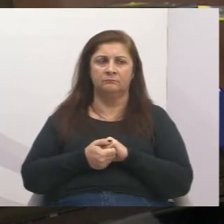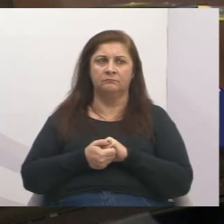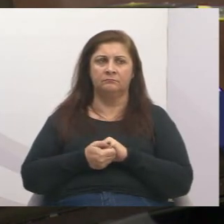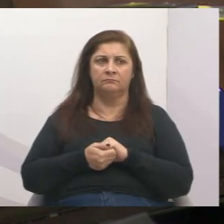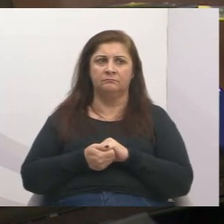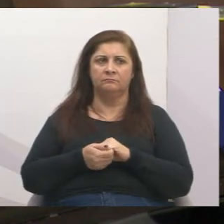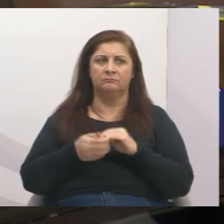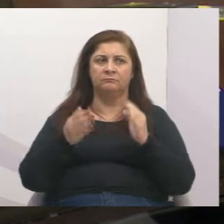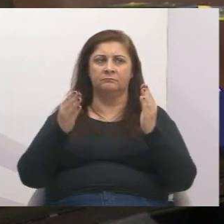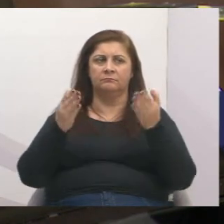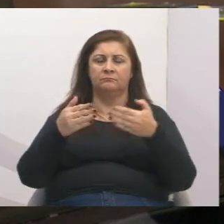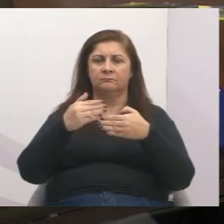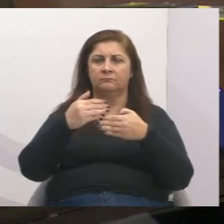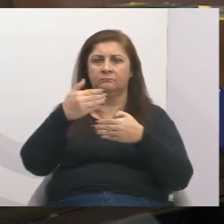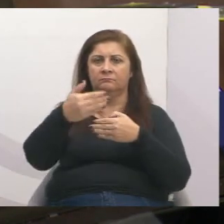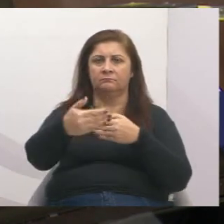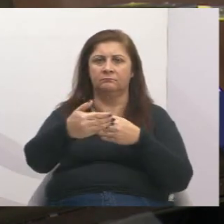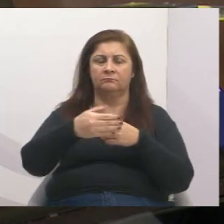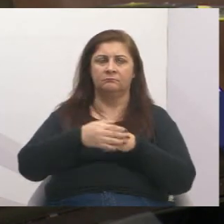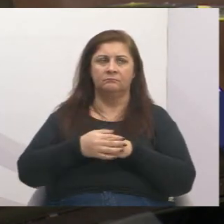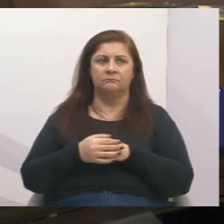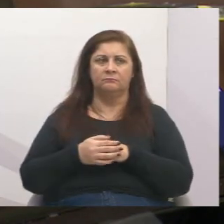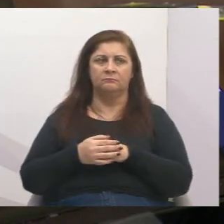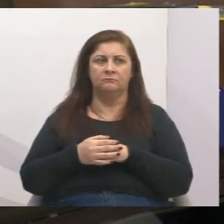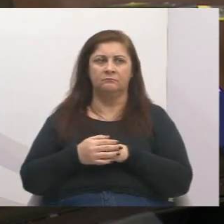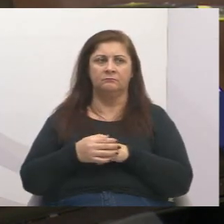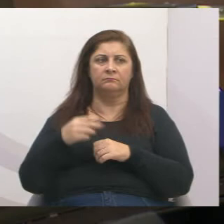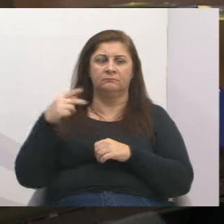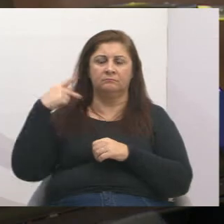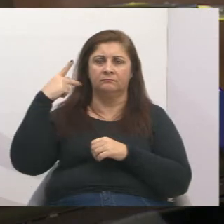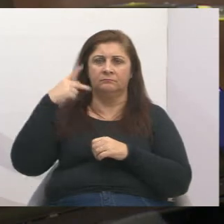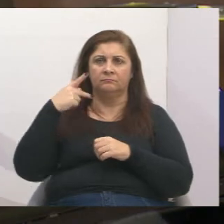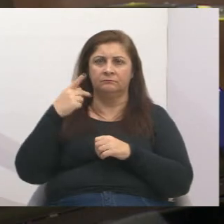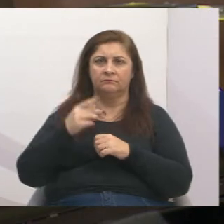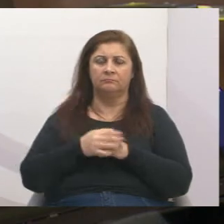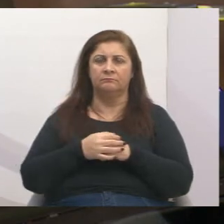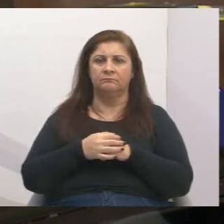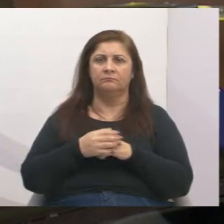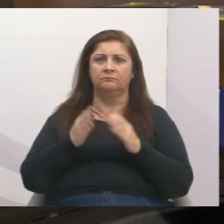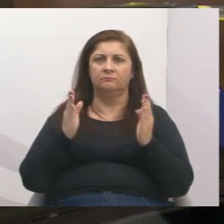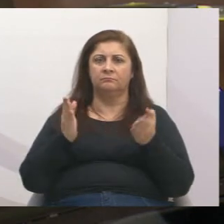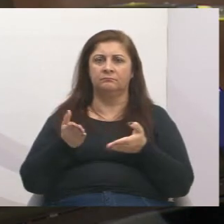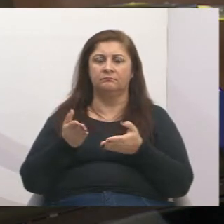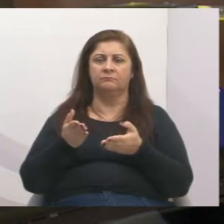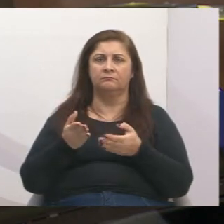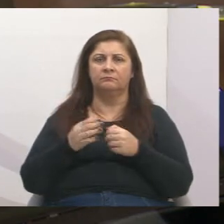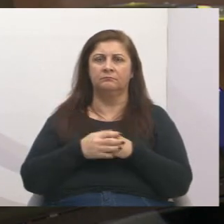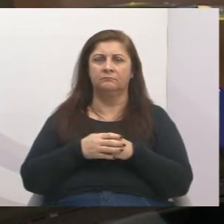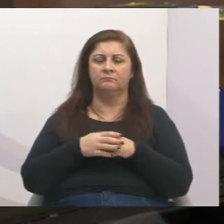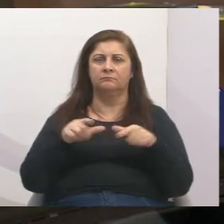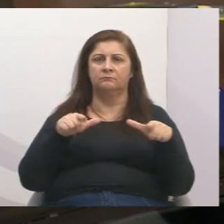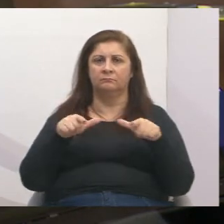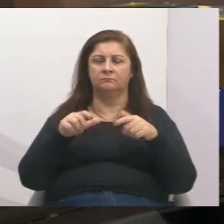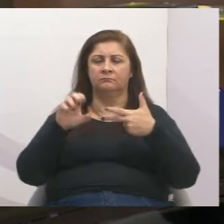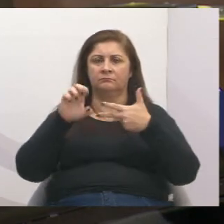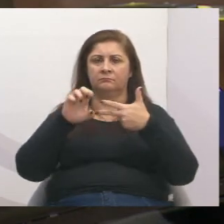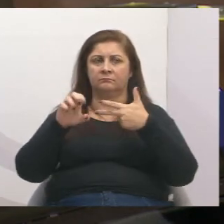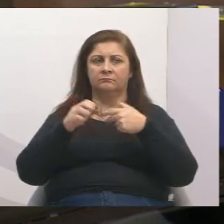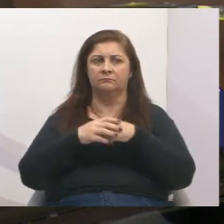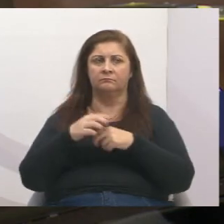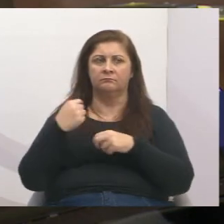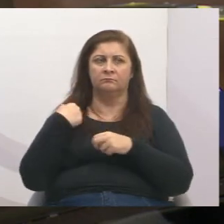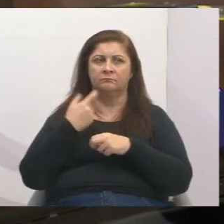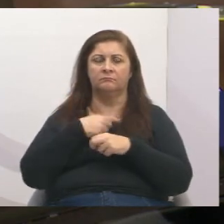estive aí onde vocês estão, nobres vereadores, trabalhei muito tempo no Executivo, a gente viu que teve